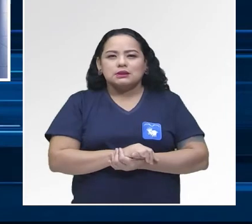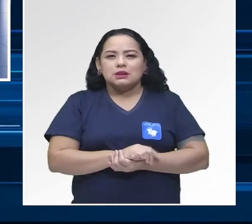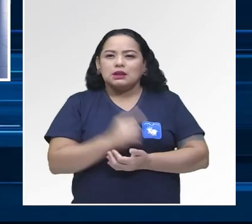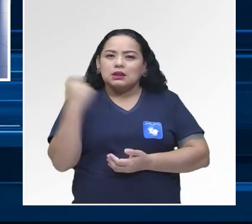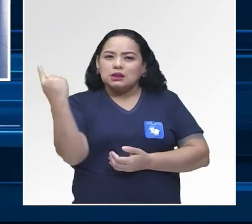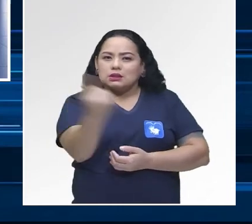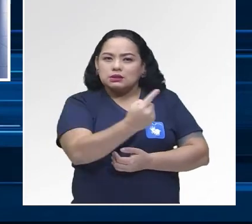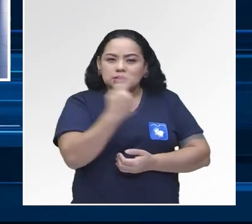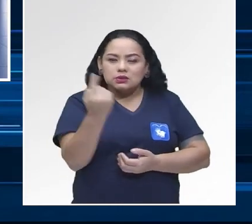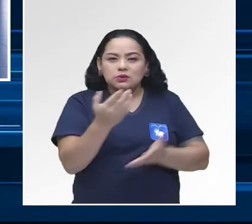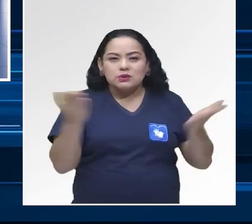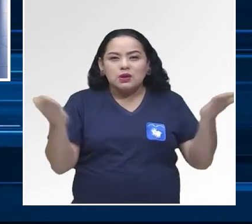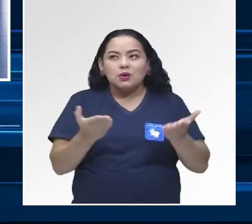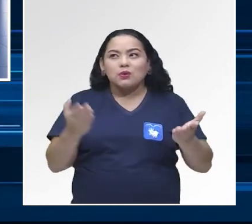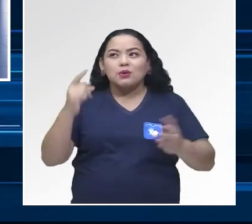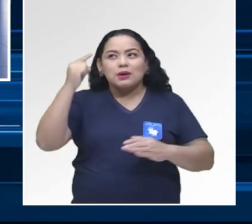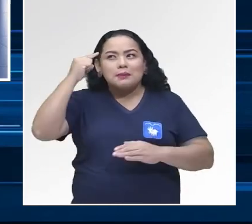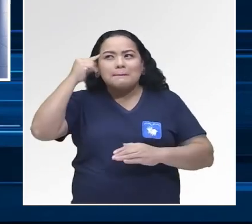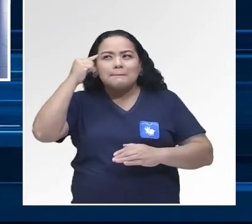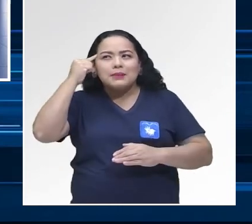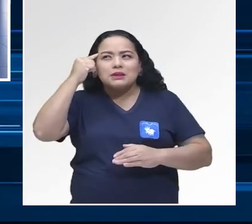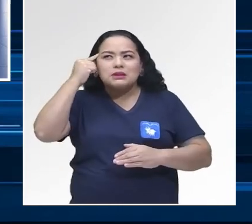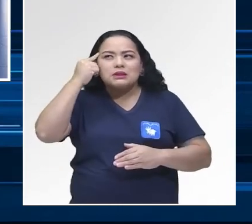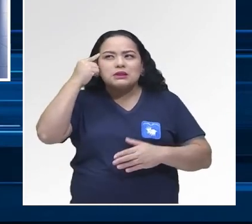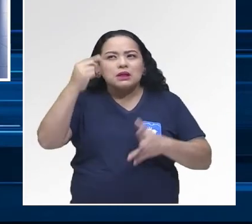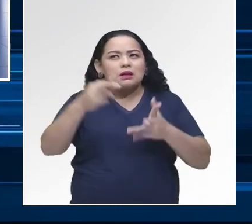todos agora estamos pensando em alguma coisa.